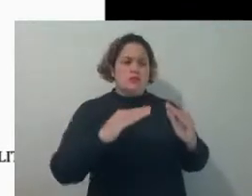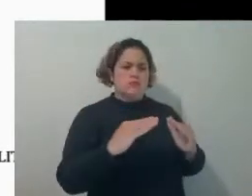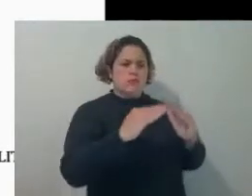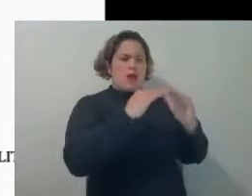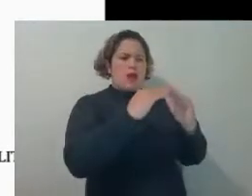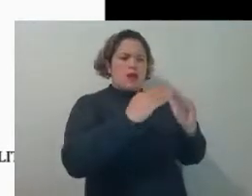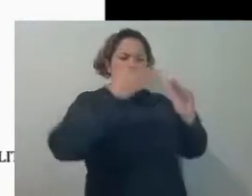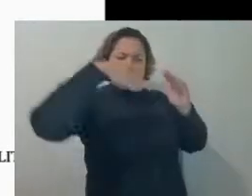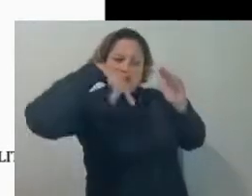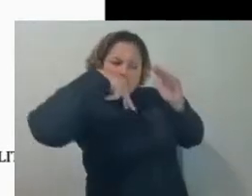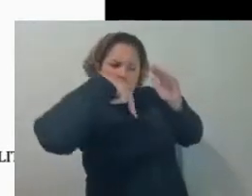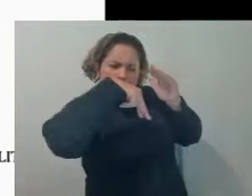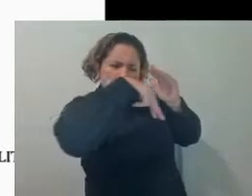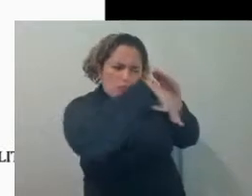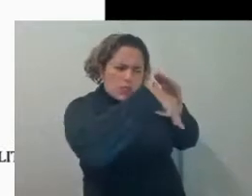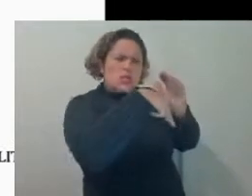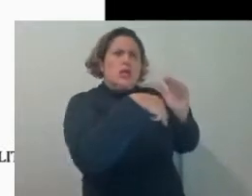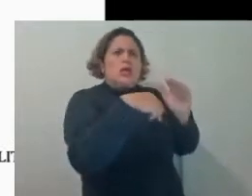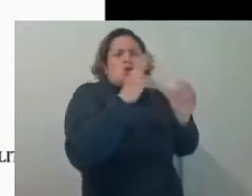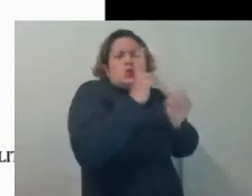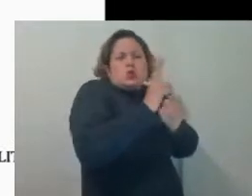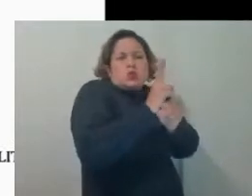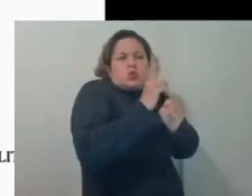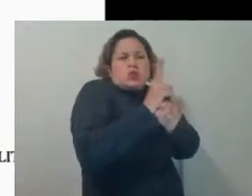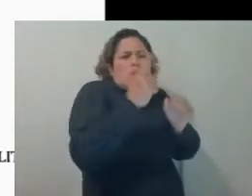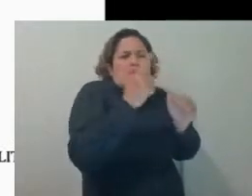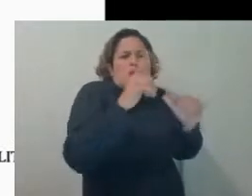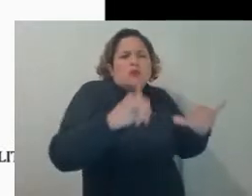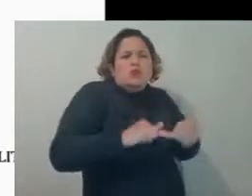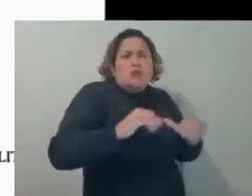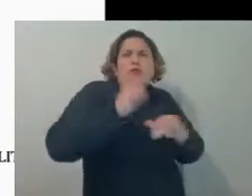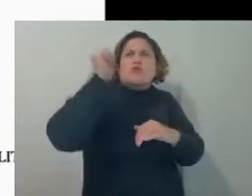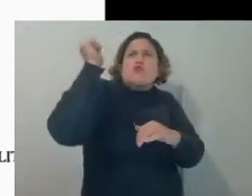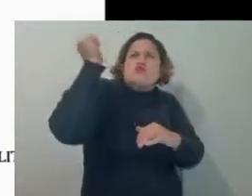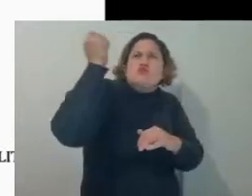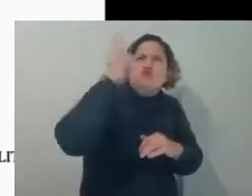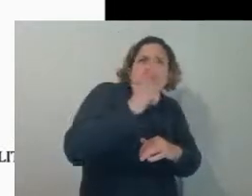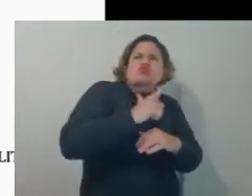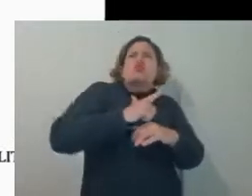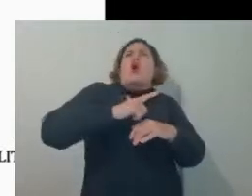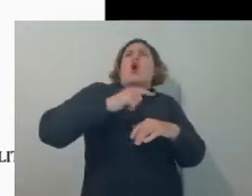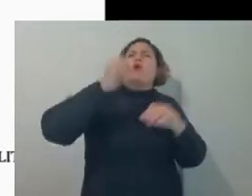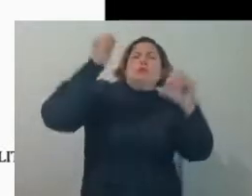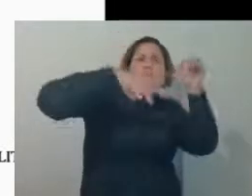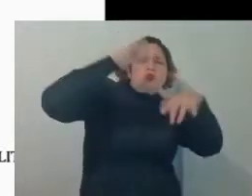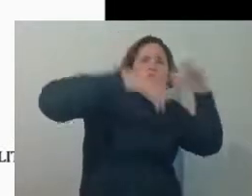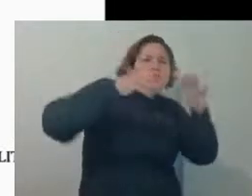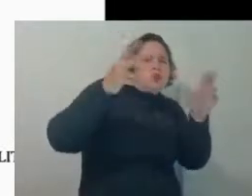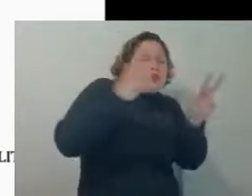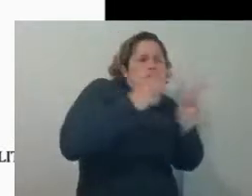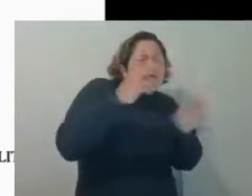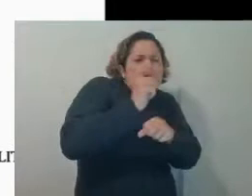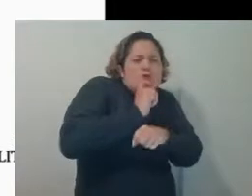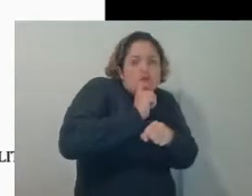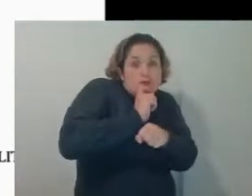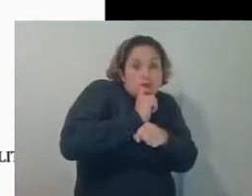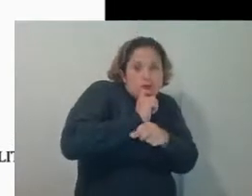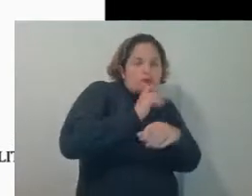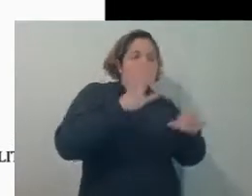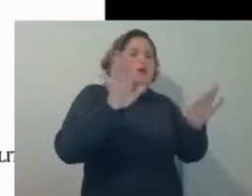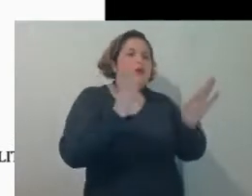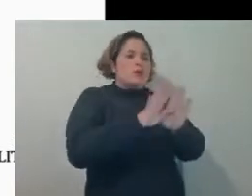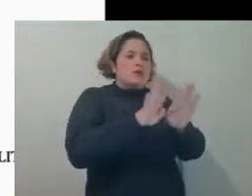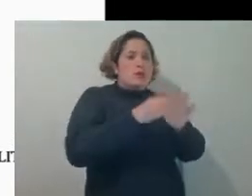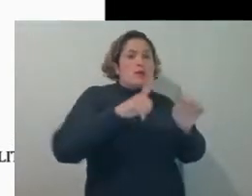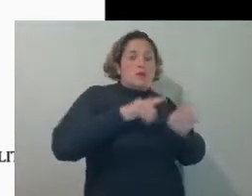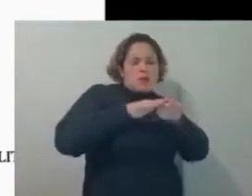que proteja de intempéries climáticas como chuva, sol, e também que esse animal deve ter